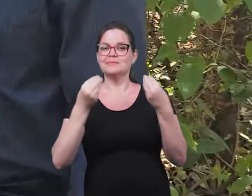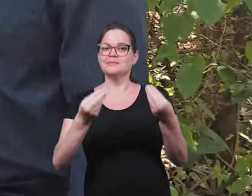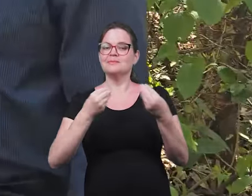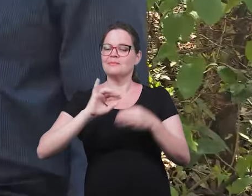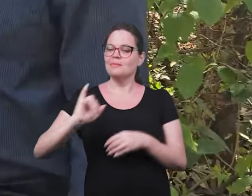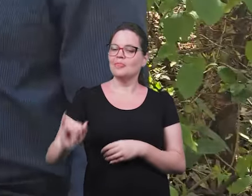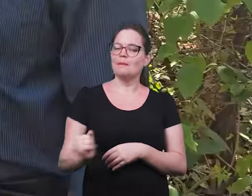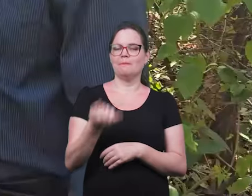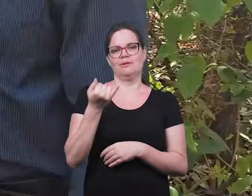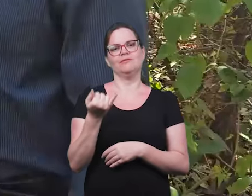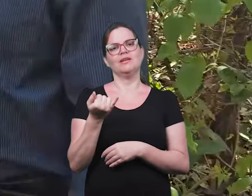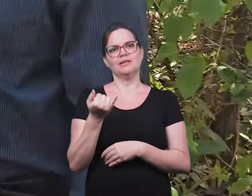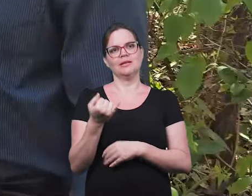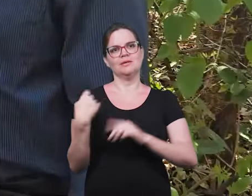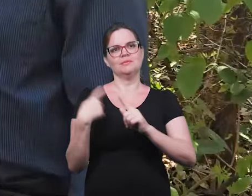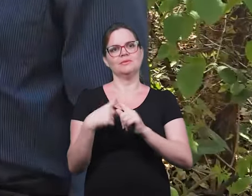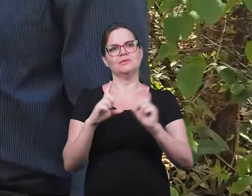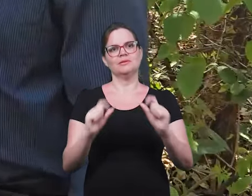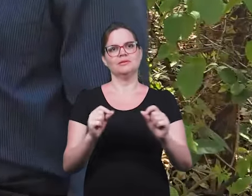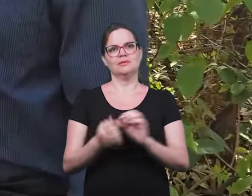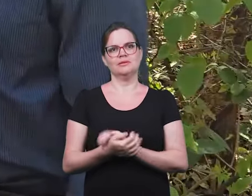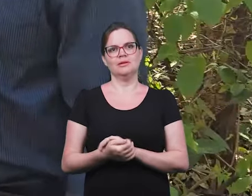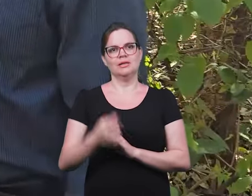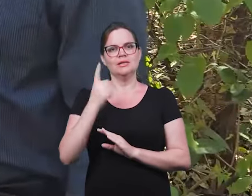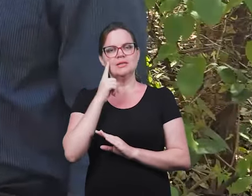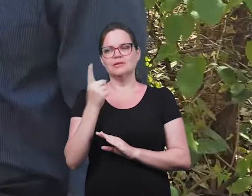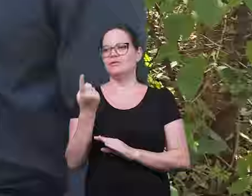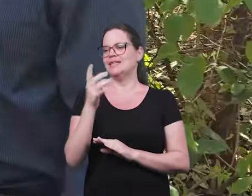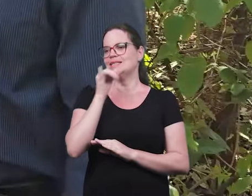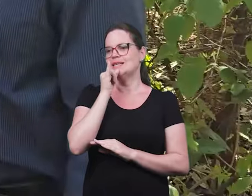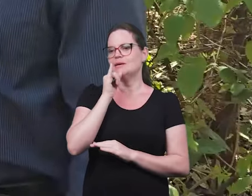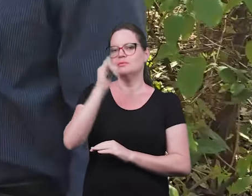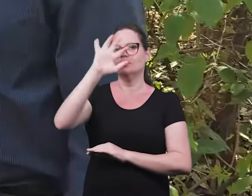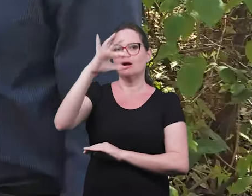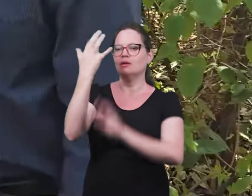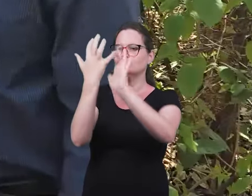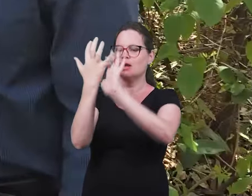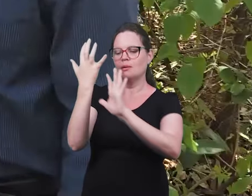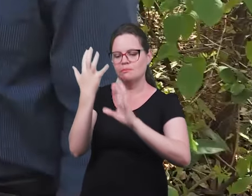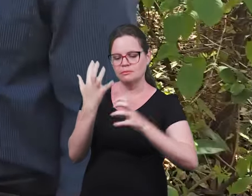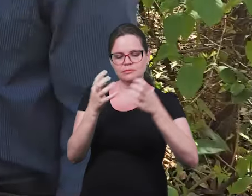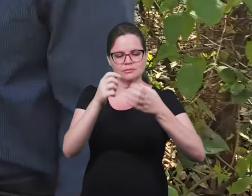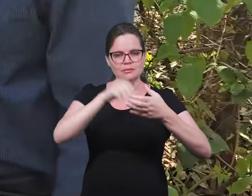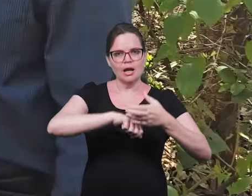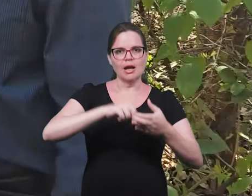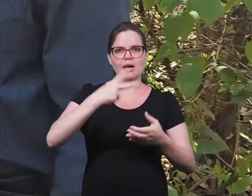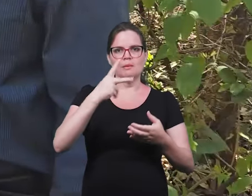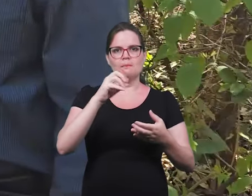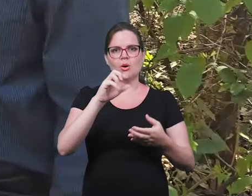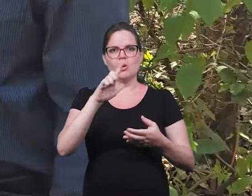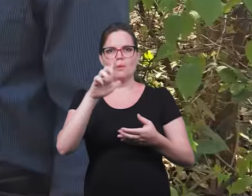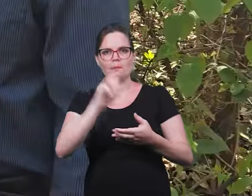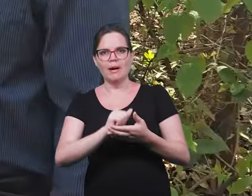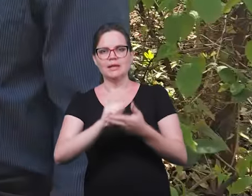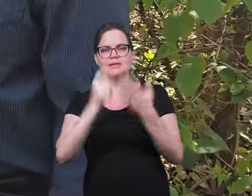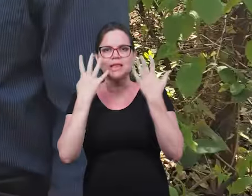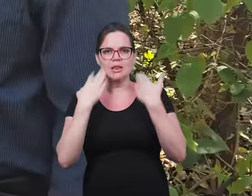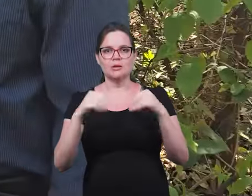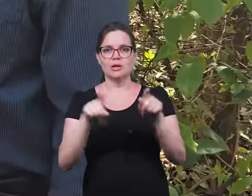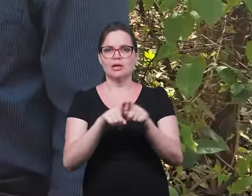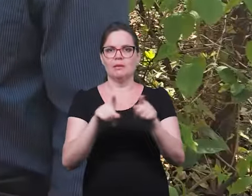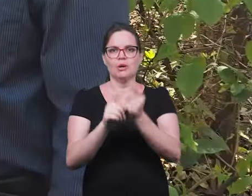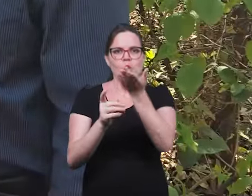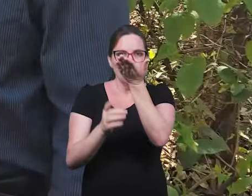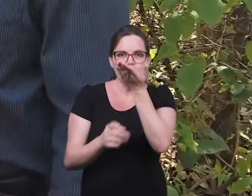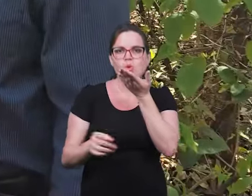aproveitamento dessas plantas alimentícias nativas, na forma de polpas, na forma de farinhas, por exemplo, né? E a